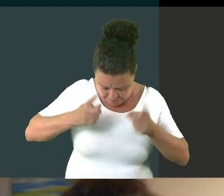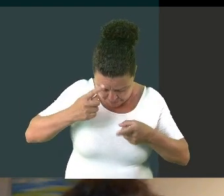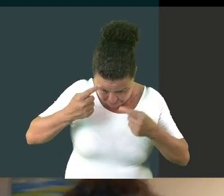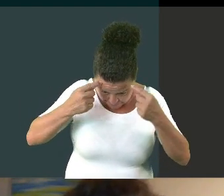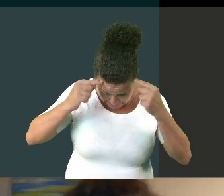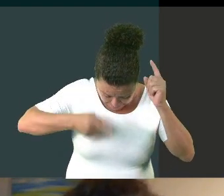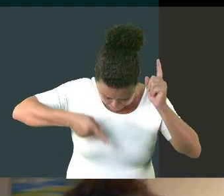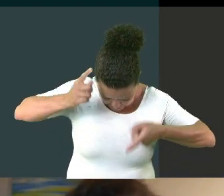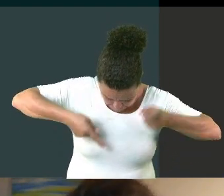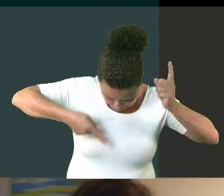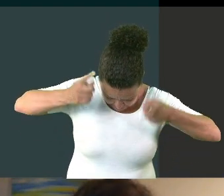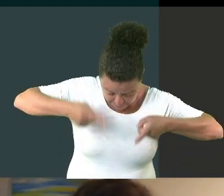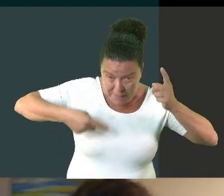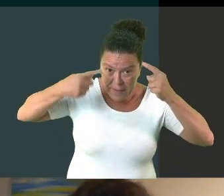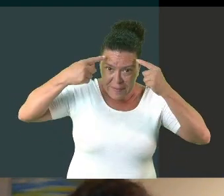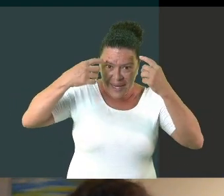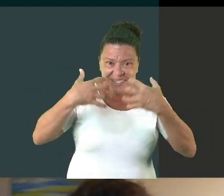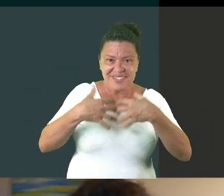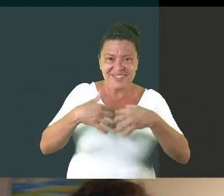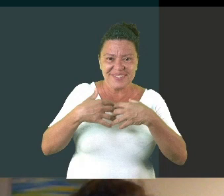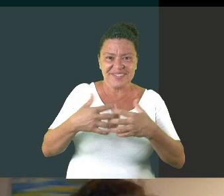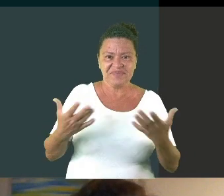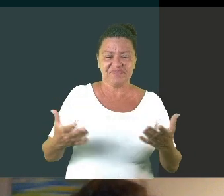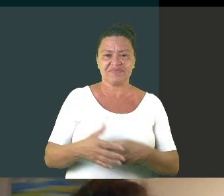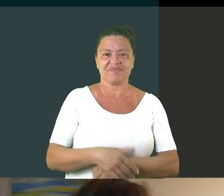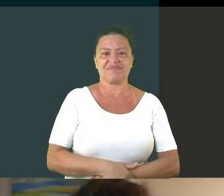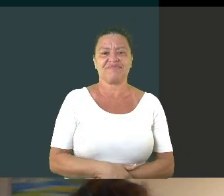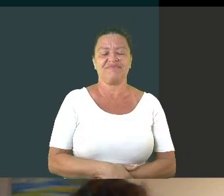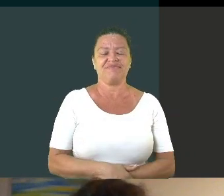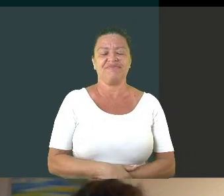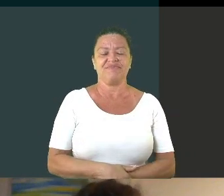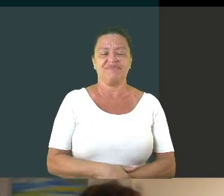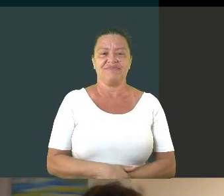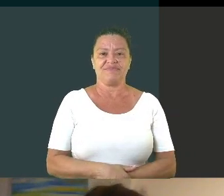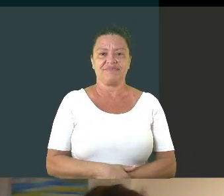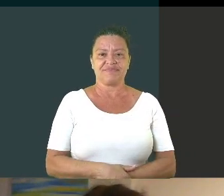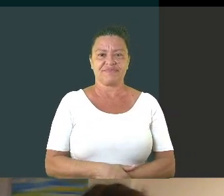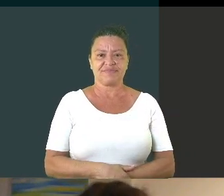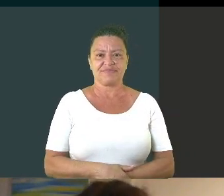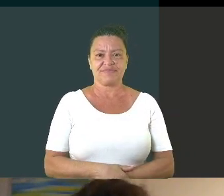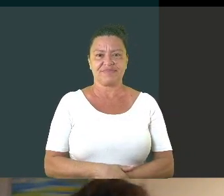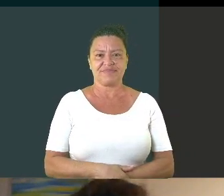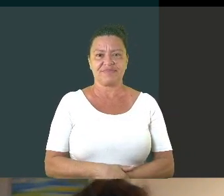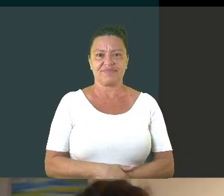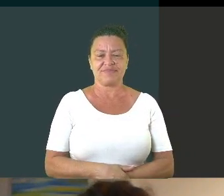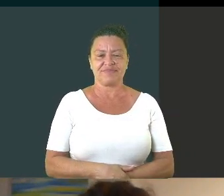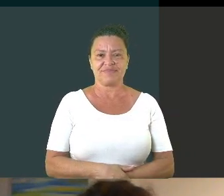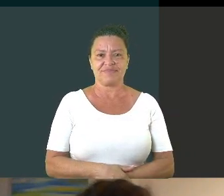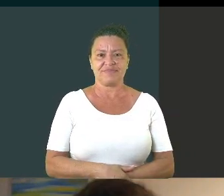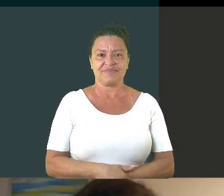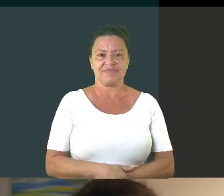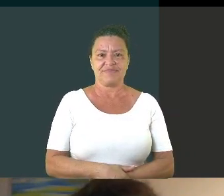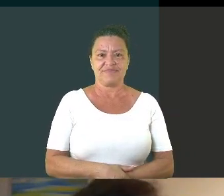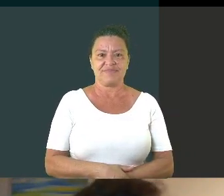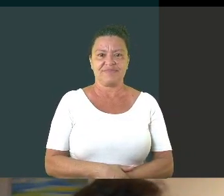mente. Bom, vamos seguir. Nós temos